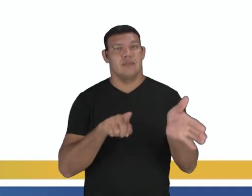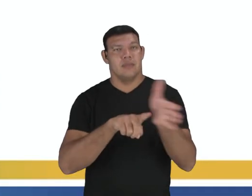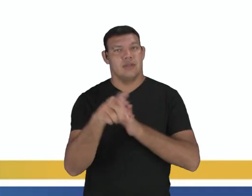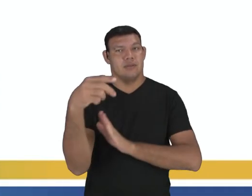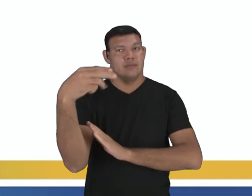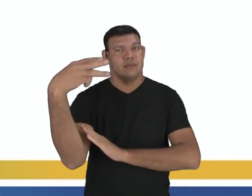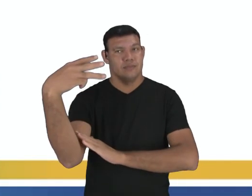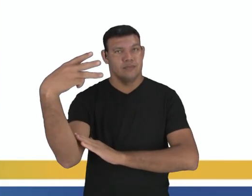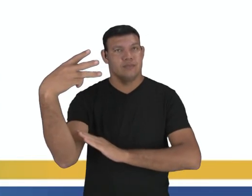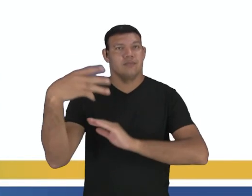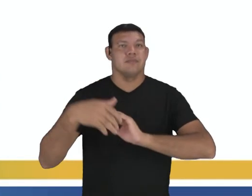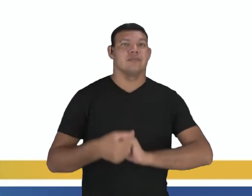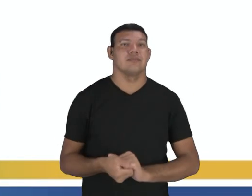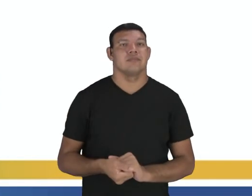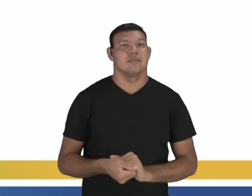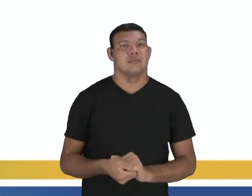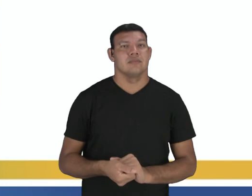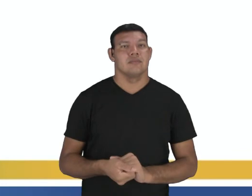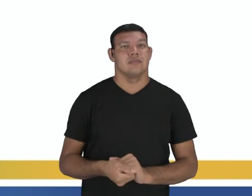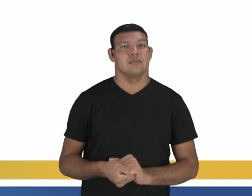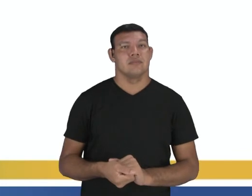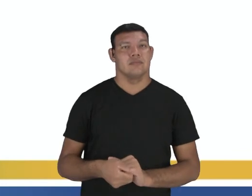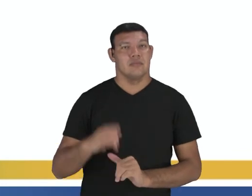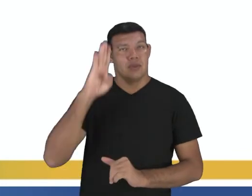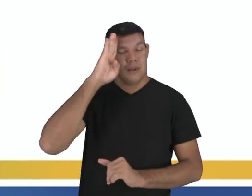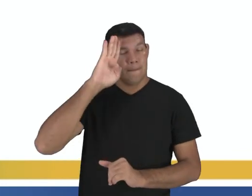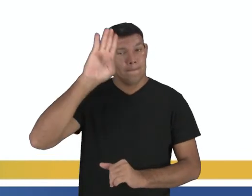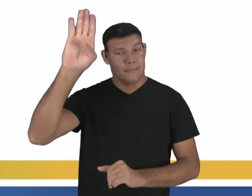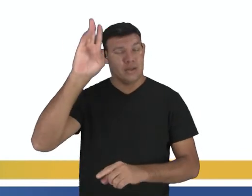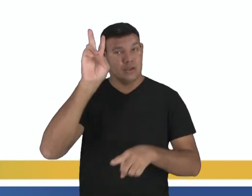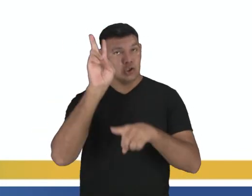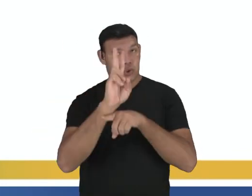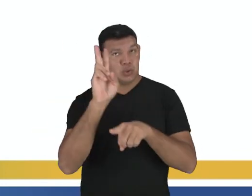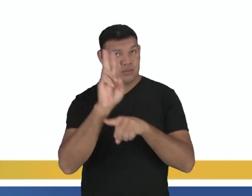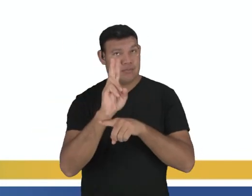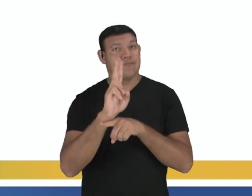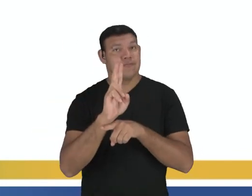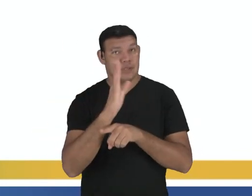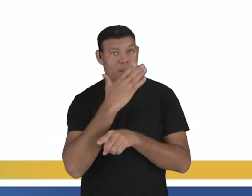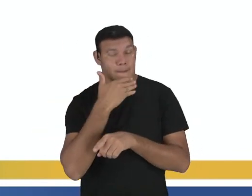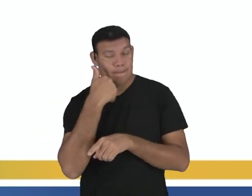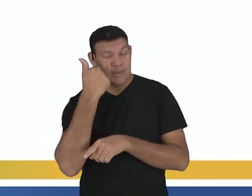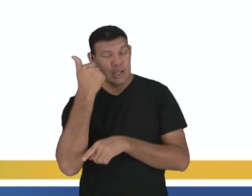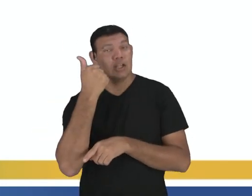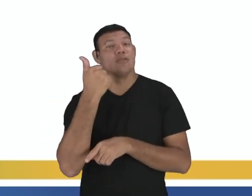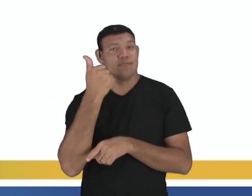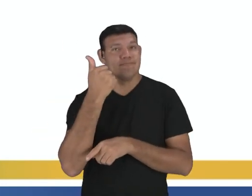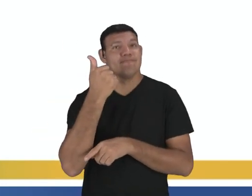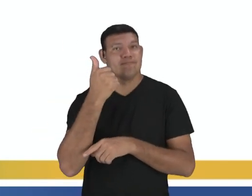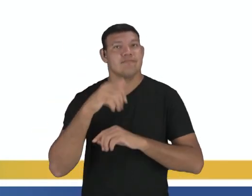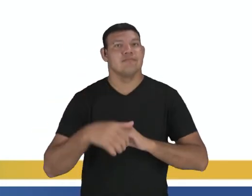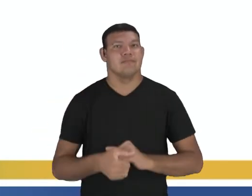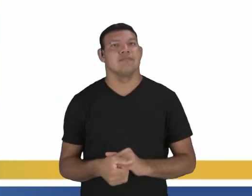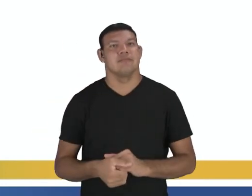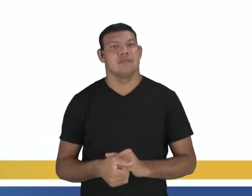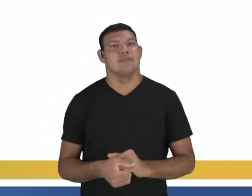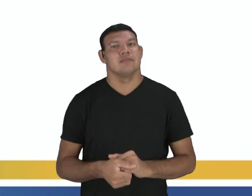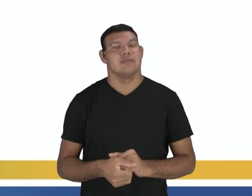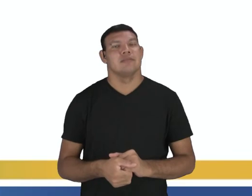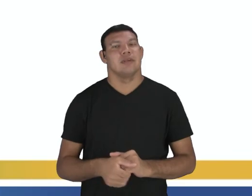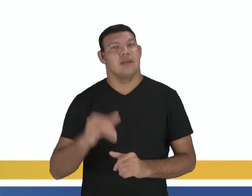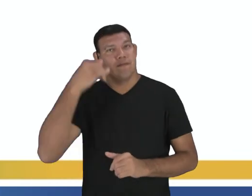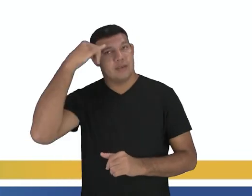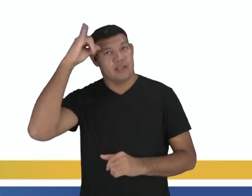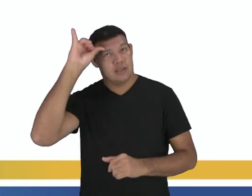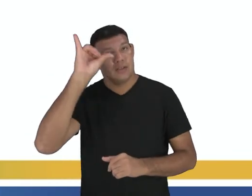são as principais formas de prevenção contra as ISTs? A principal forma de proteção, a melhor de todas, para proteger